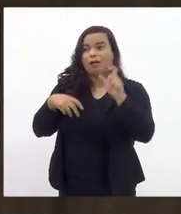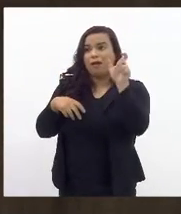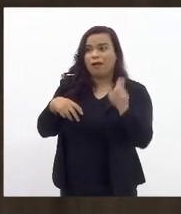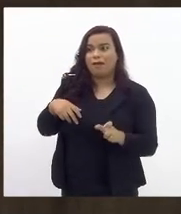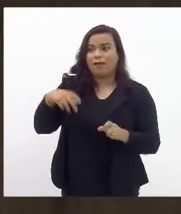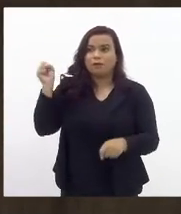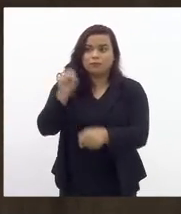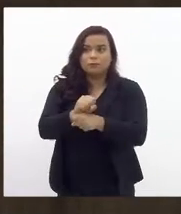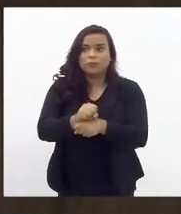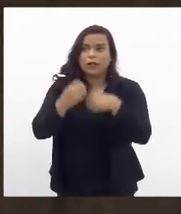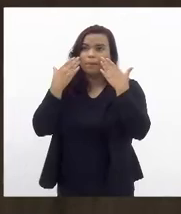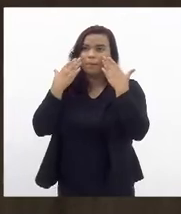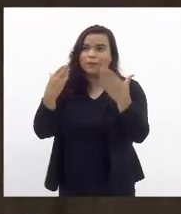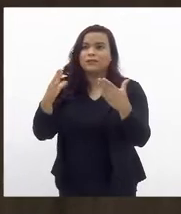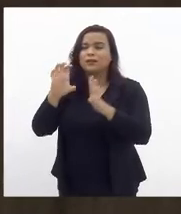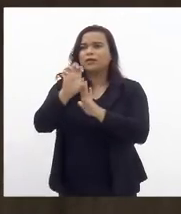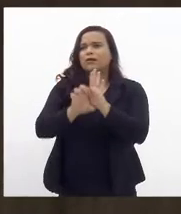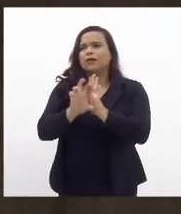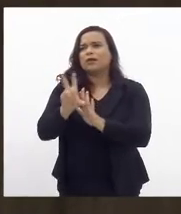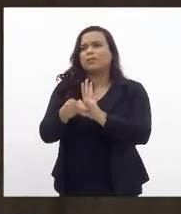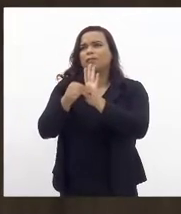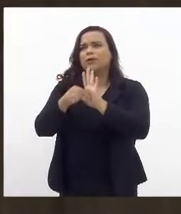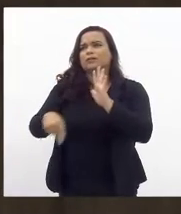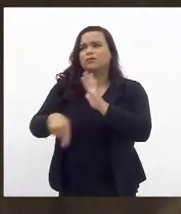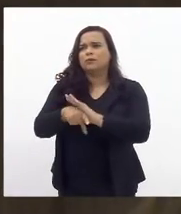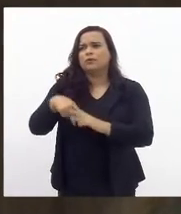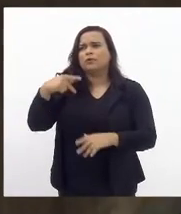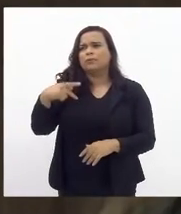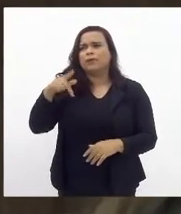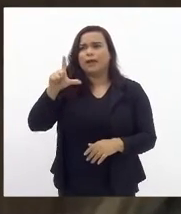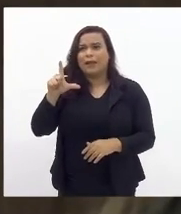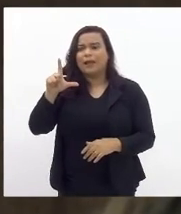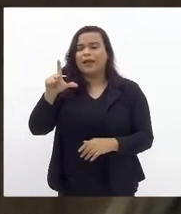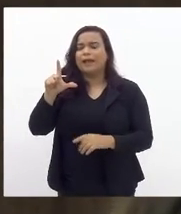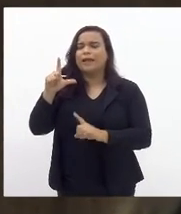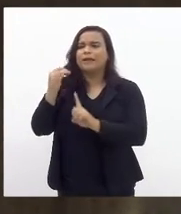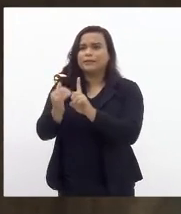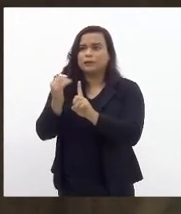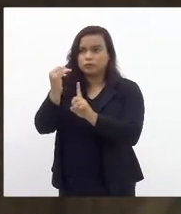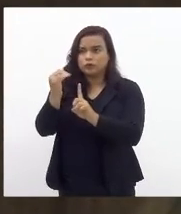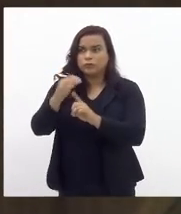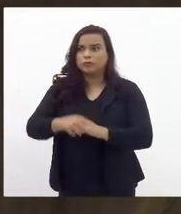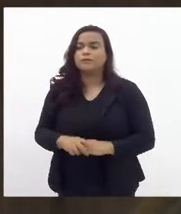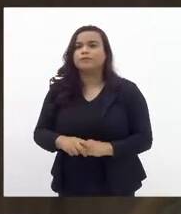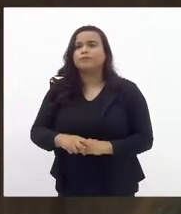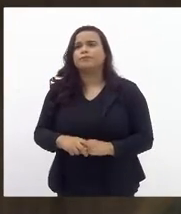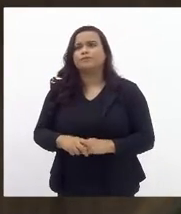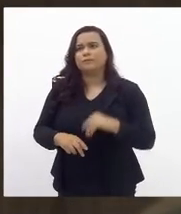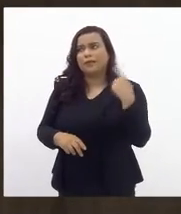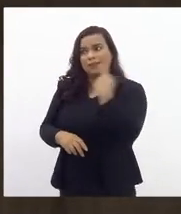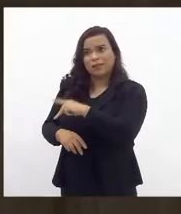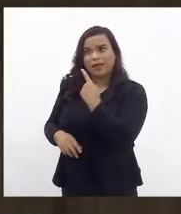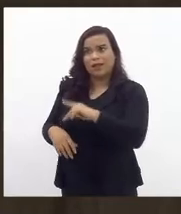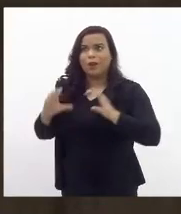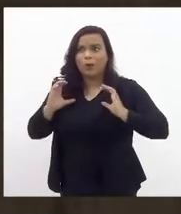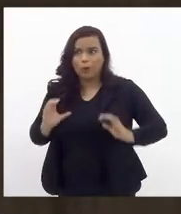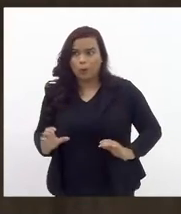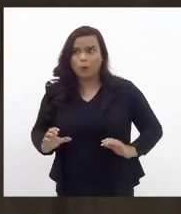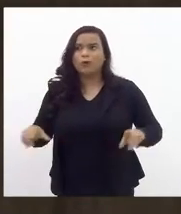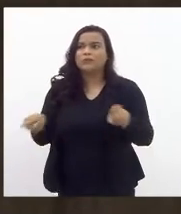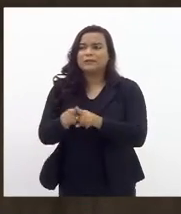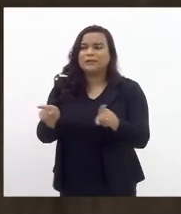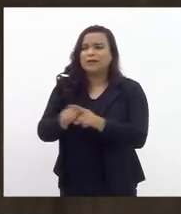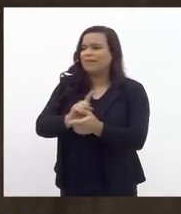de apresentar emendas a um PL do Executivo. Esse comportamento, como vários